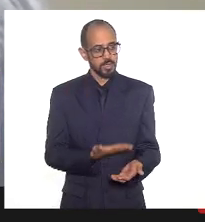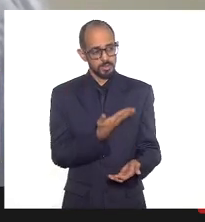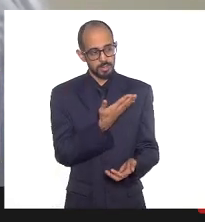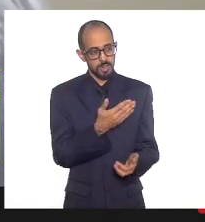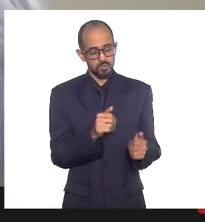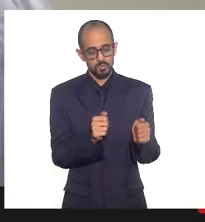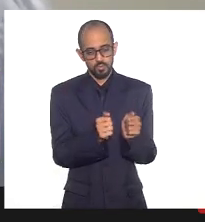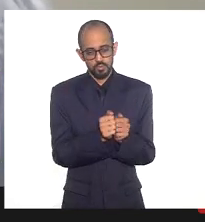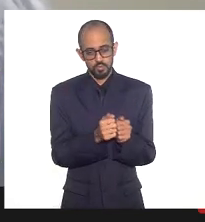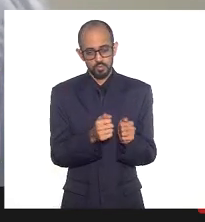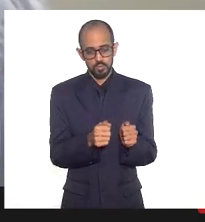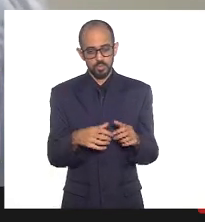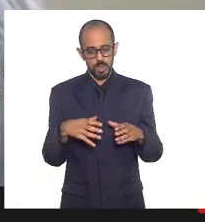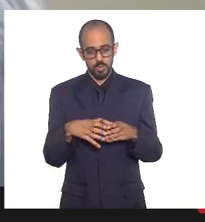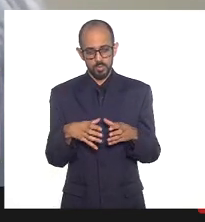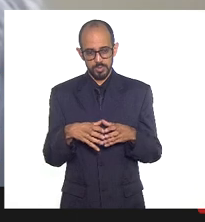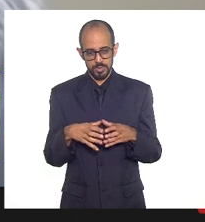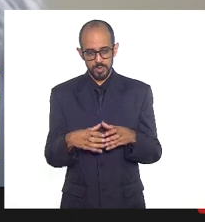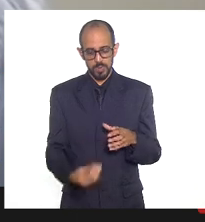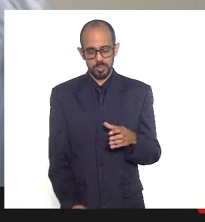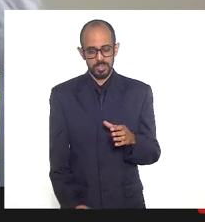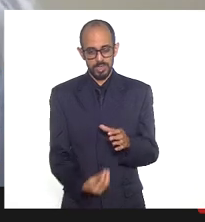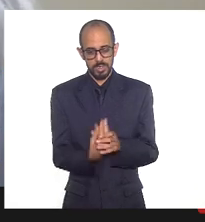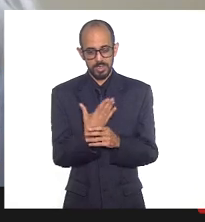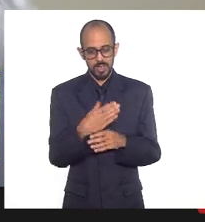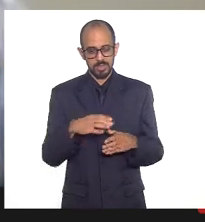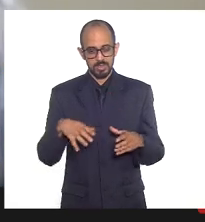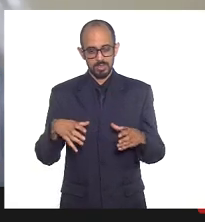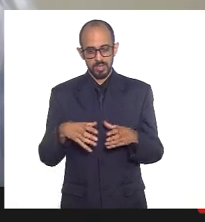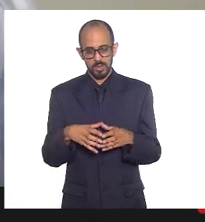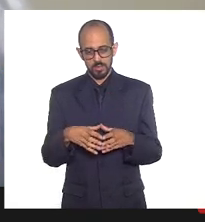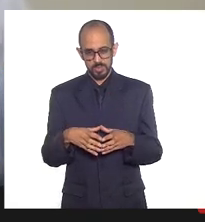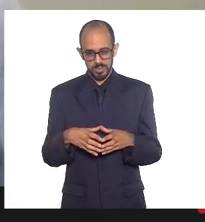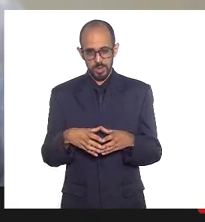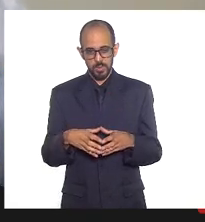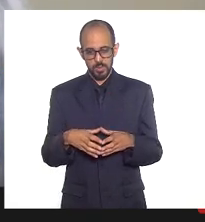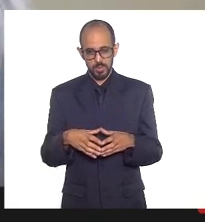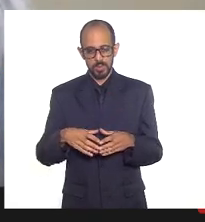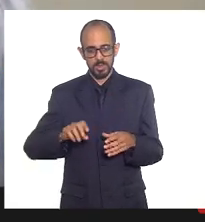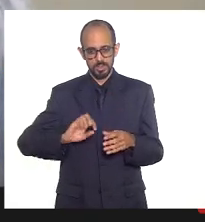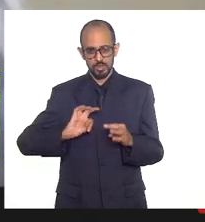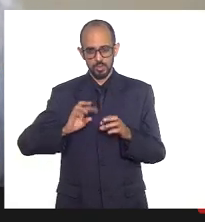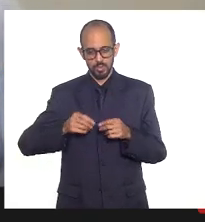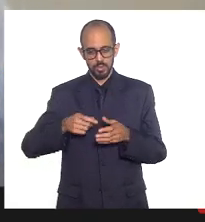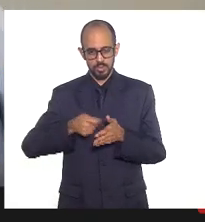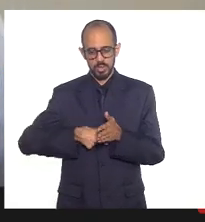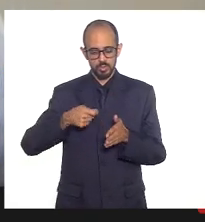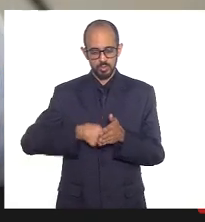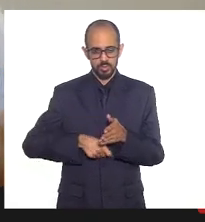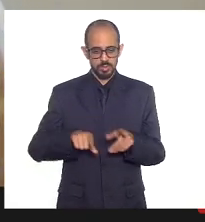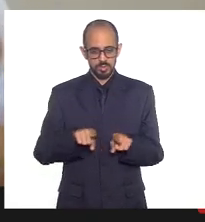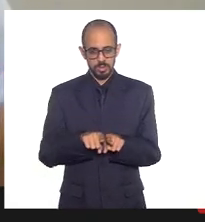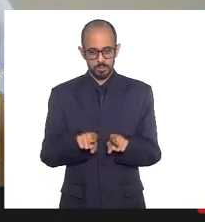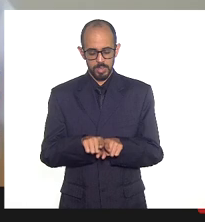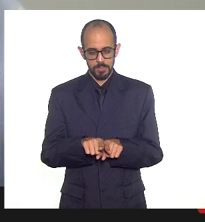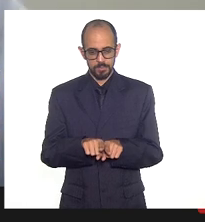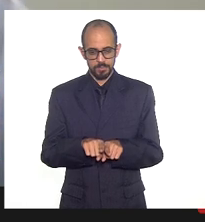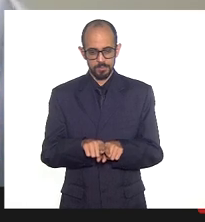você desde esse momento de fundação da Frente e certamente ao longo das nossas lutas e pautas. Bom, eu